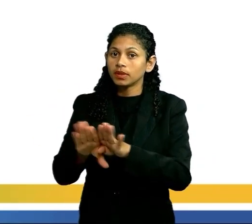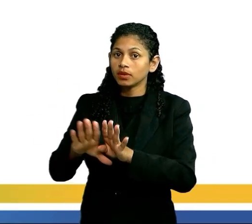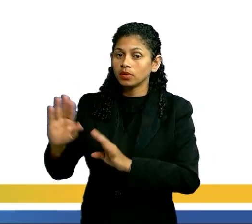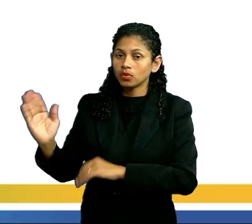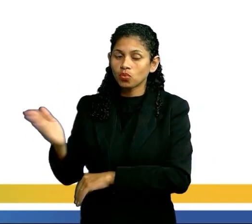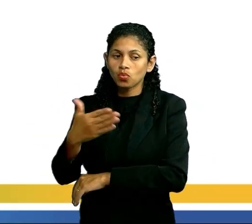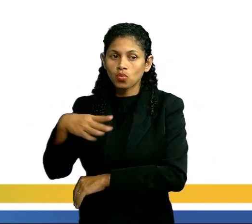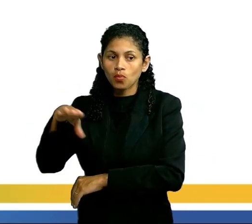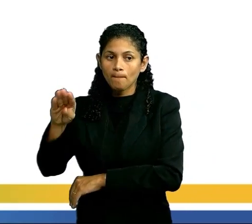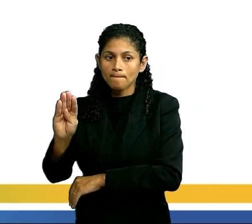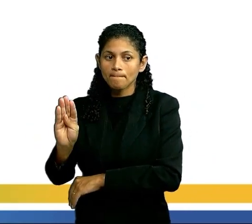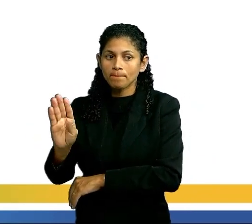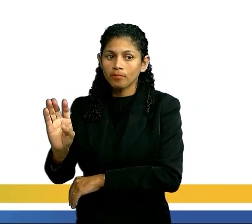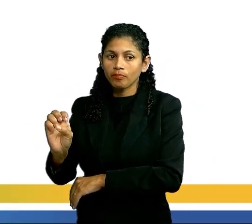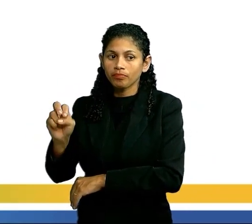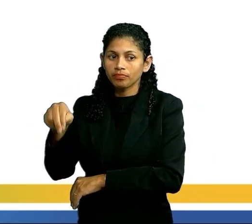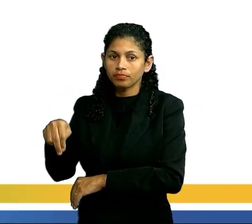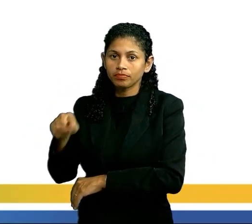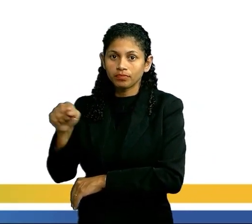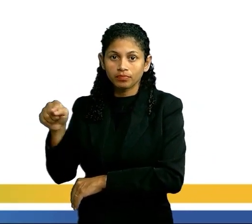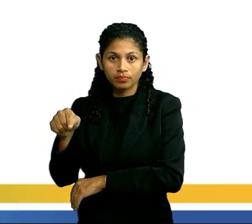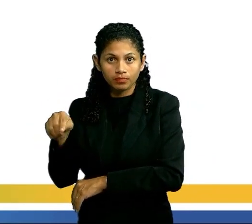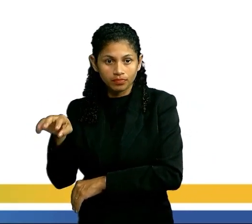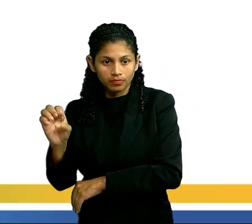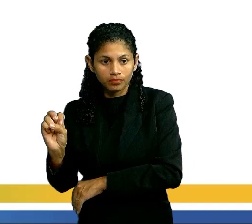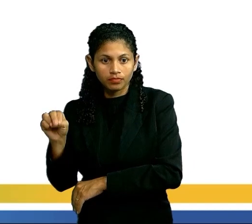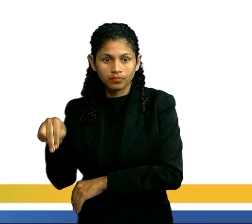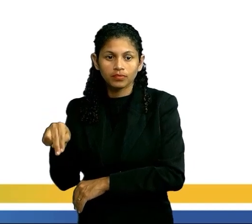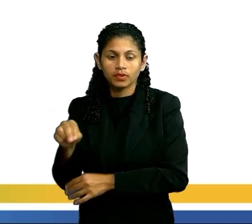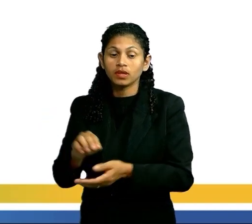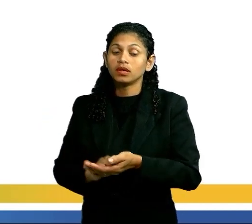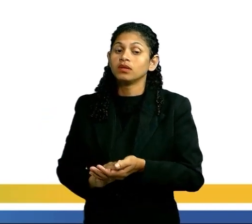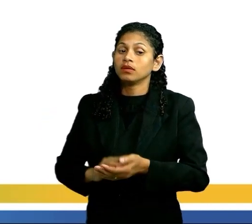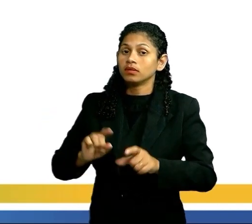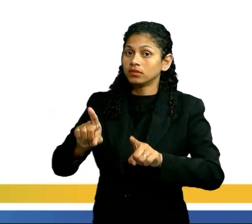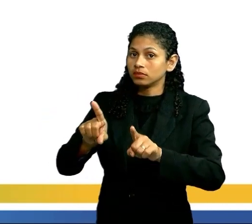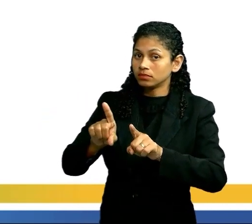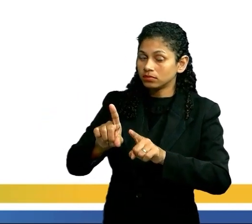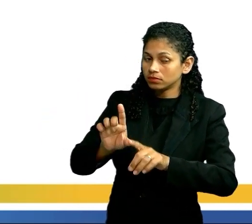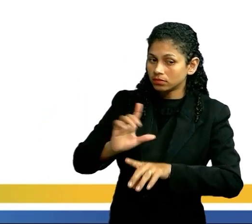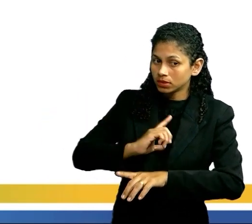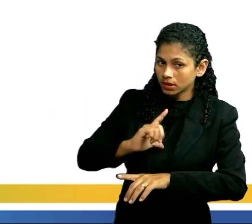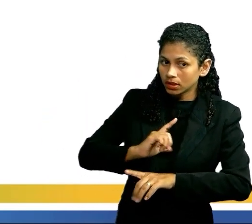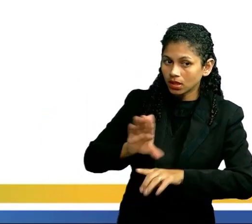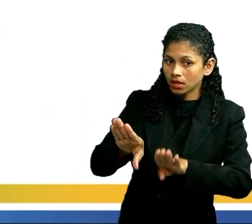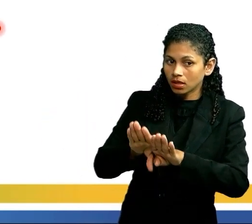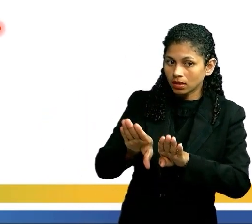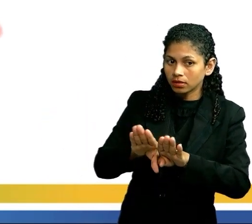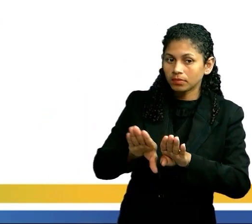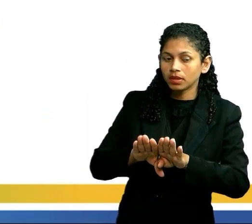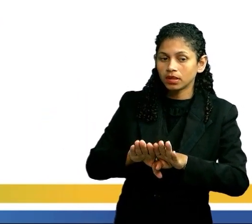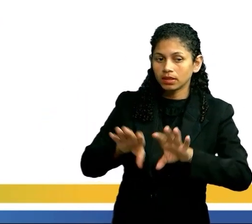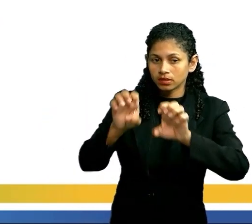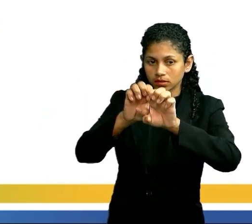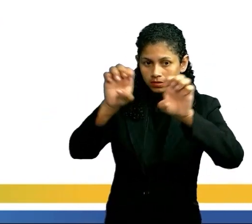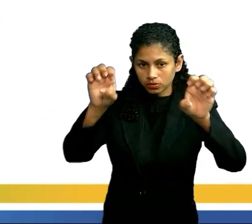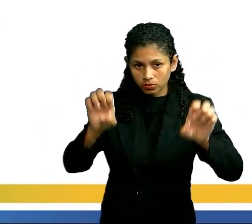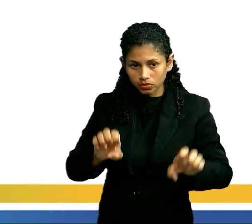tem a fórmula estrutural aí do canfeno, que eu estou apontando, e na direita do